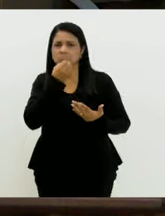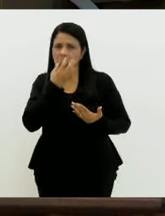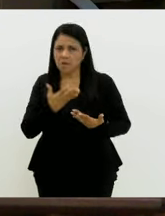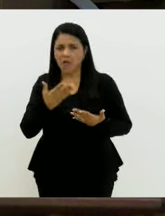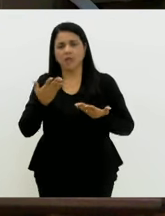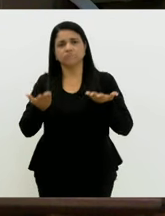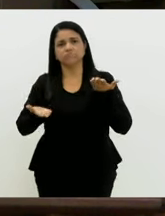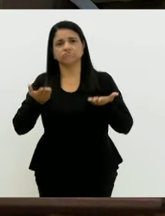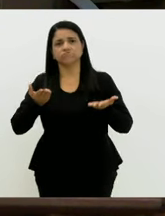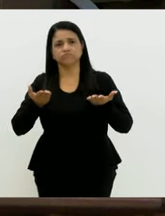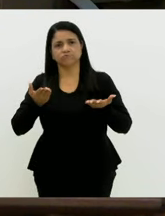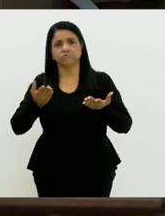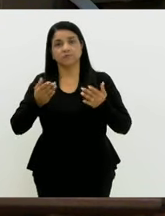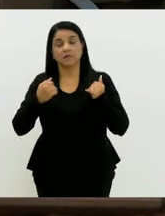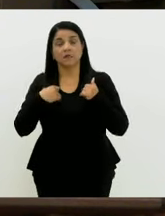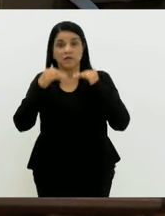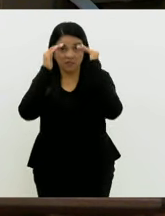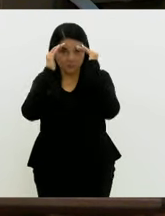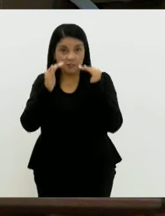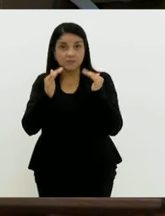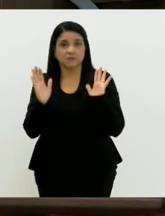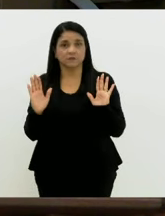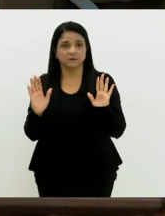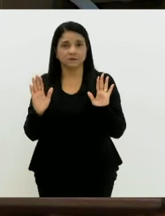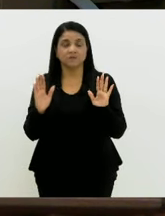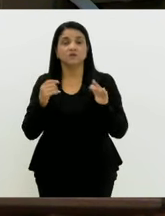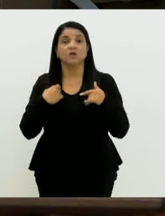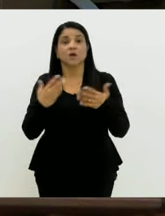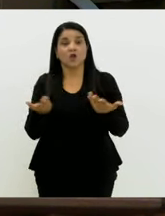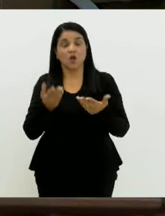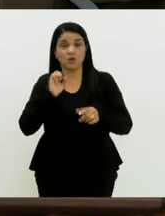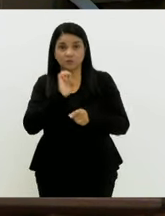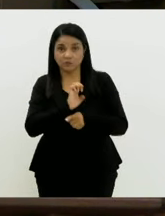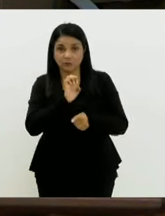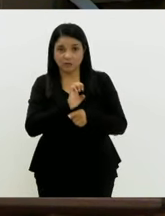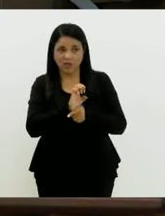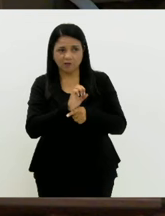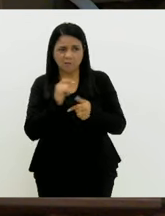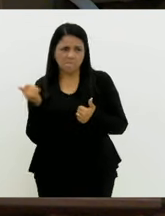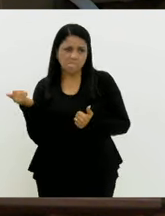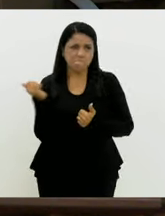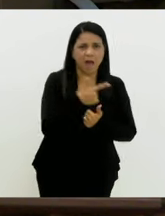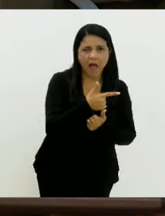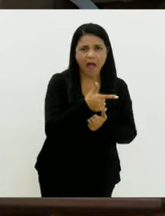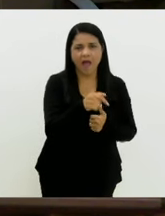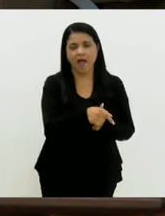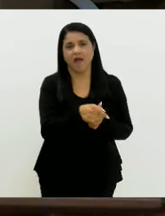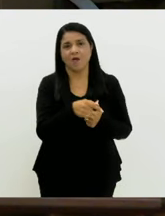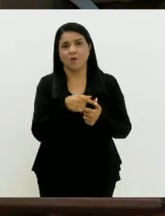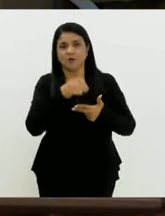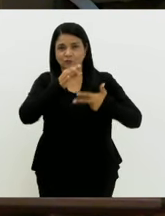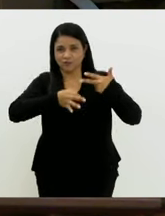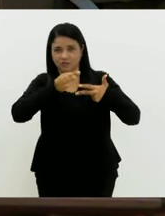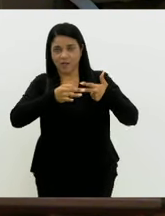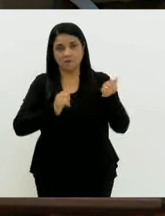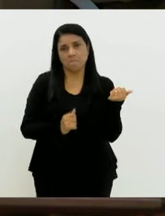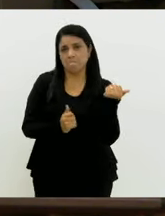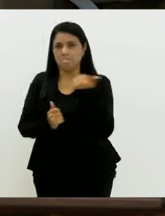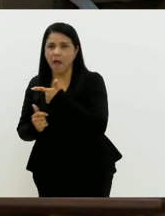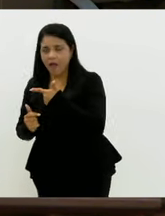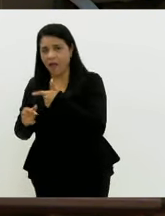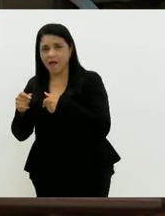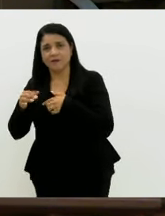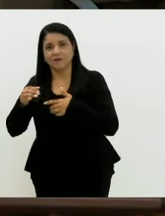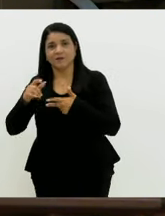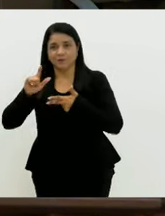Estado. Por muito tempo se viu um Estado em que o Legislativo atacava o Judiciário, que por sua vez atacava o Ministério Público, que por sua